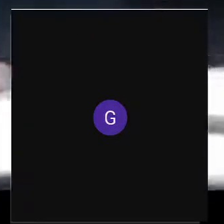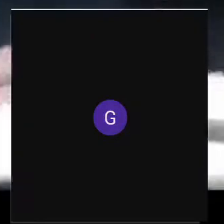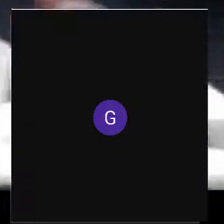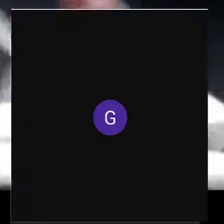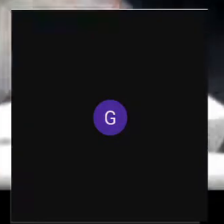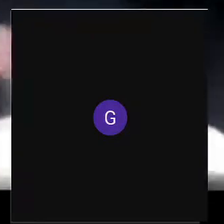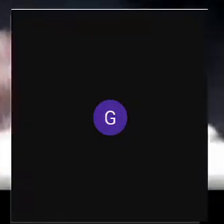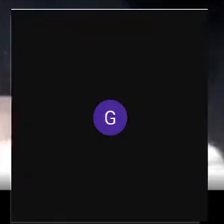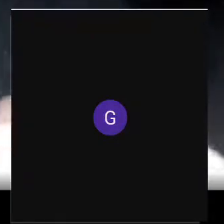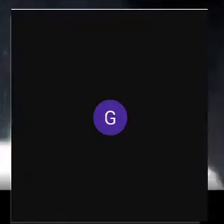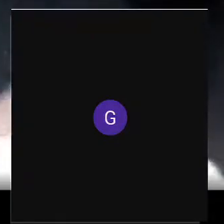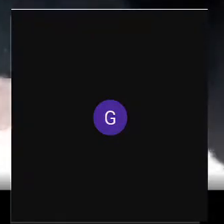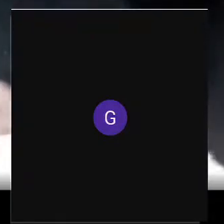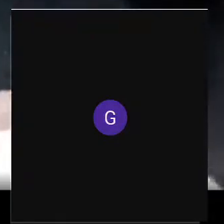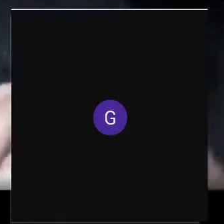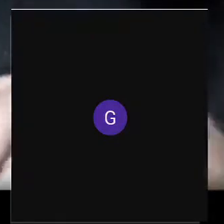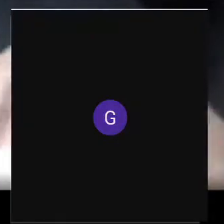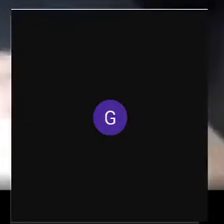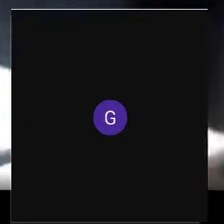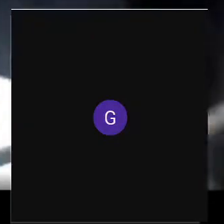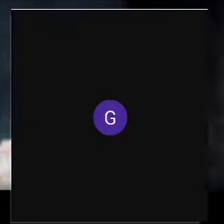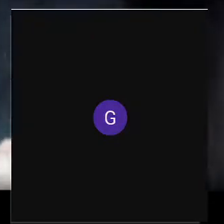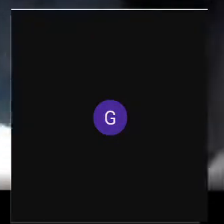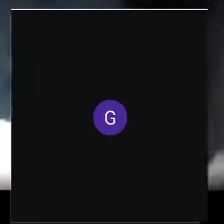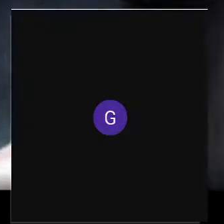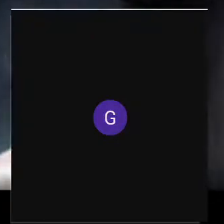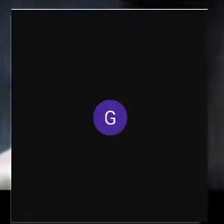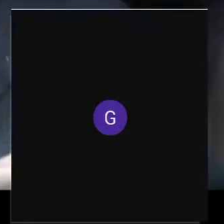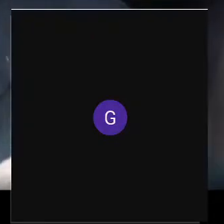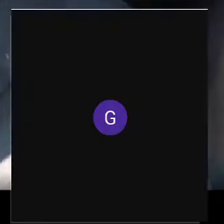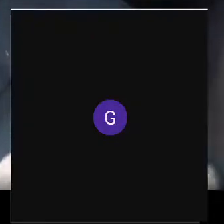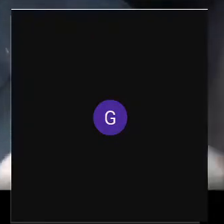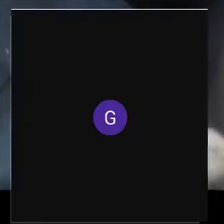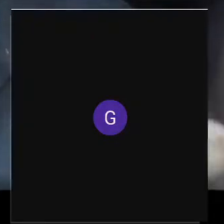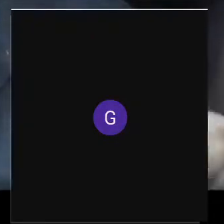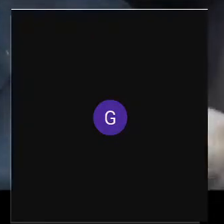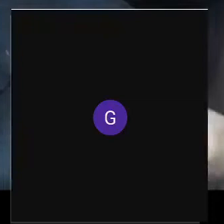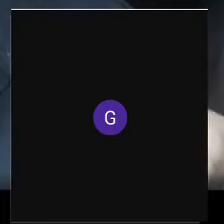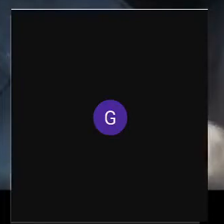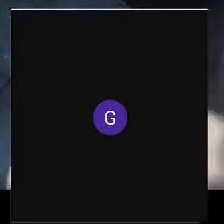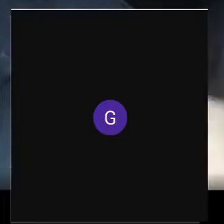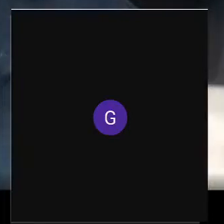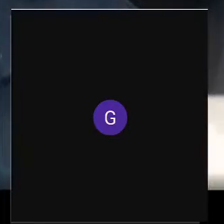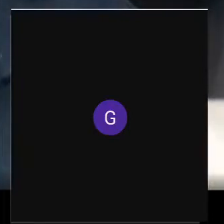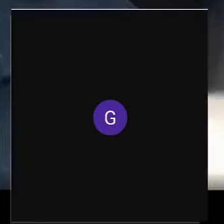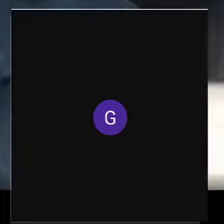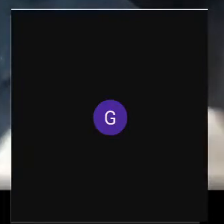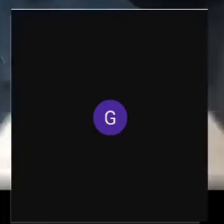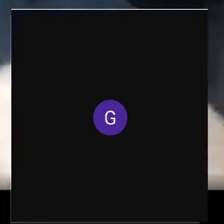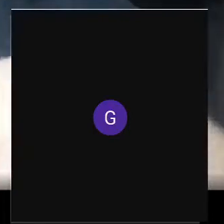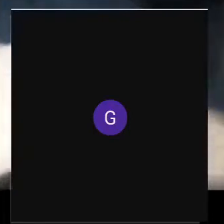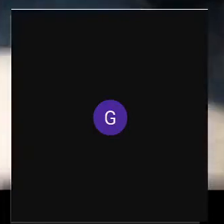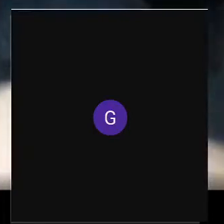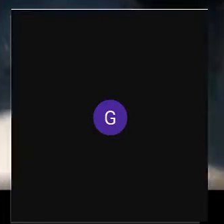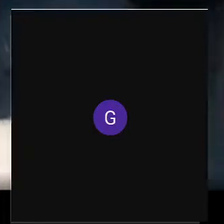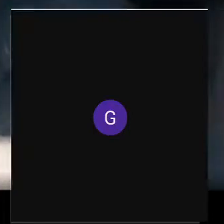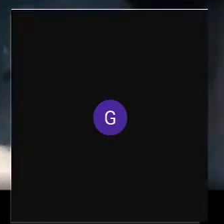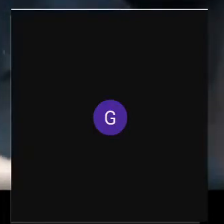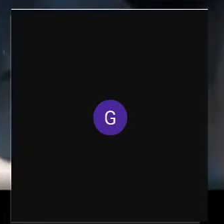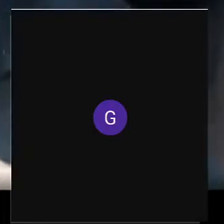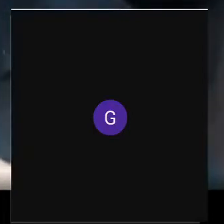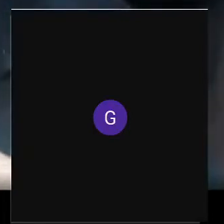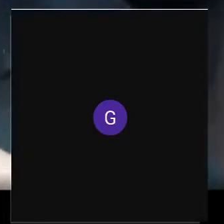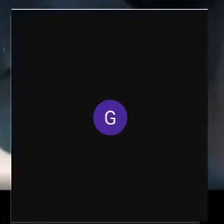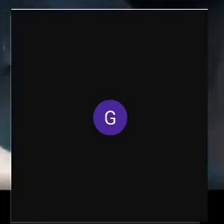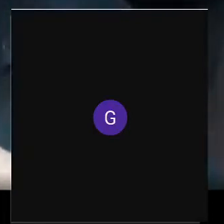para os clássicos não adianta. Isso é para obras de entretenimento. Se você vai ler obra de entretenimento, você lê ela corrida. Lê como se estivesse assistindo